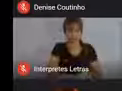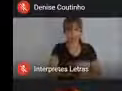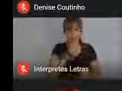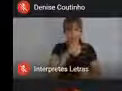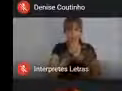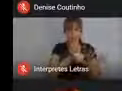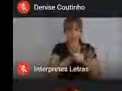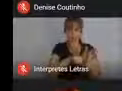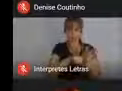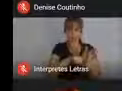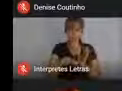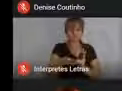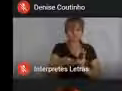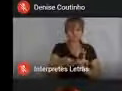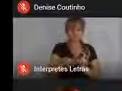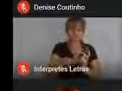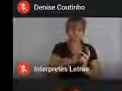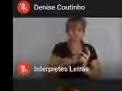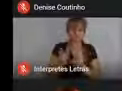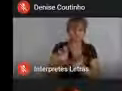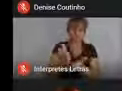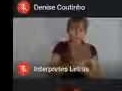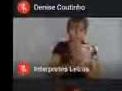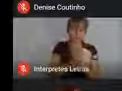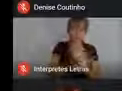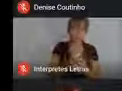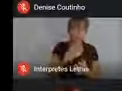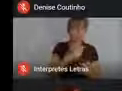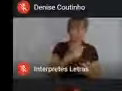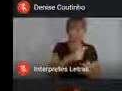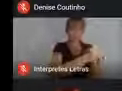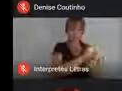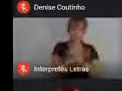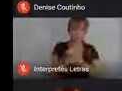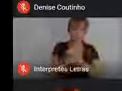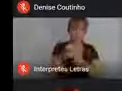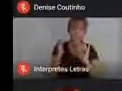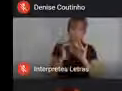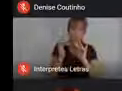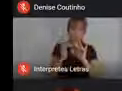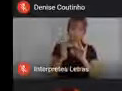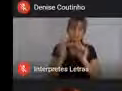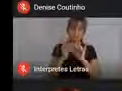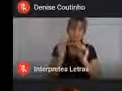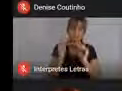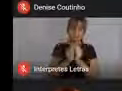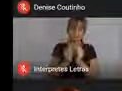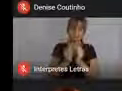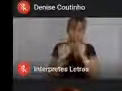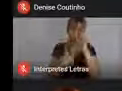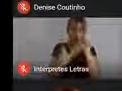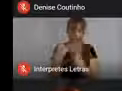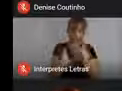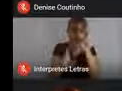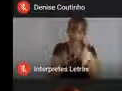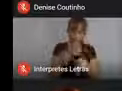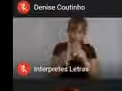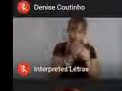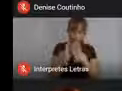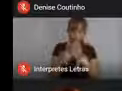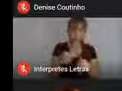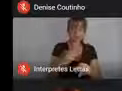de campo, nos ajudou no contato com a comunidade, ela entrou em contato com o líder da comunidade Forte Castelo. E eu fiquei